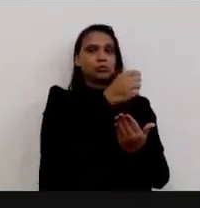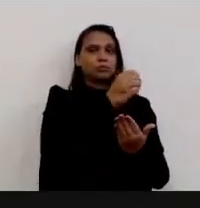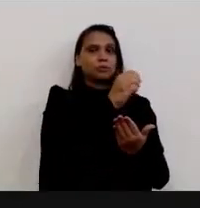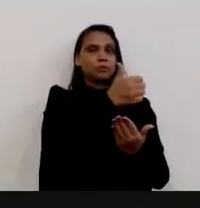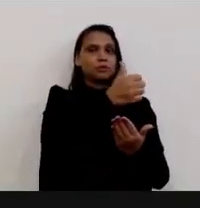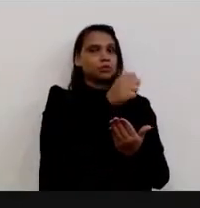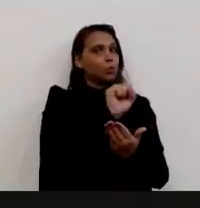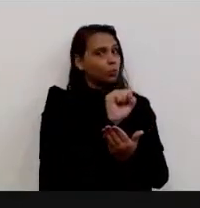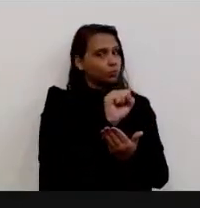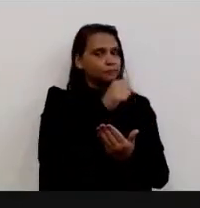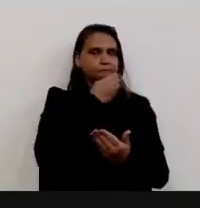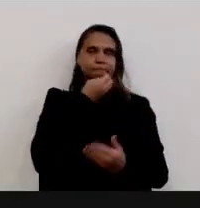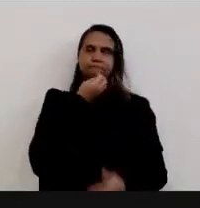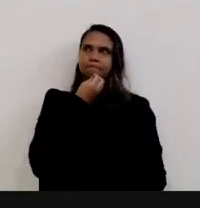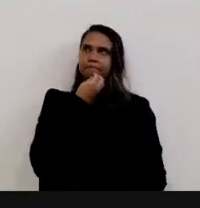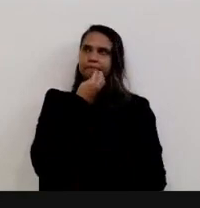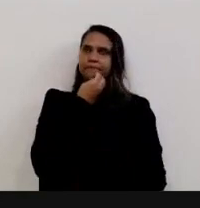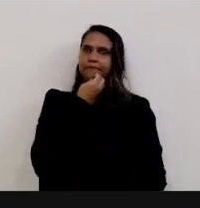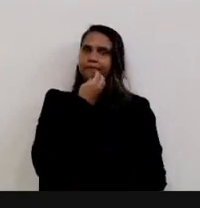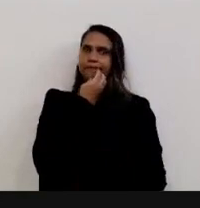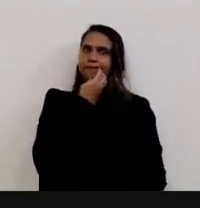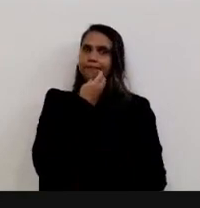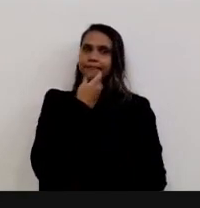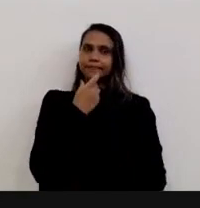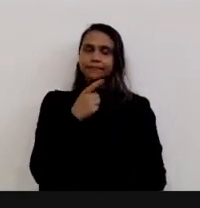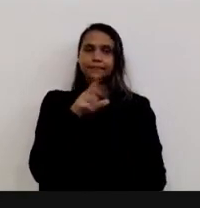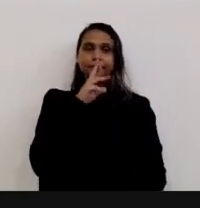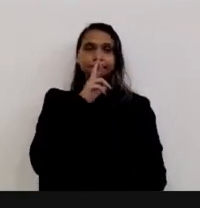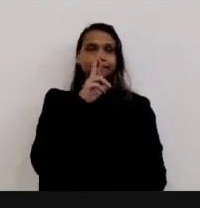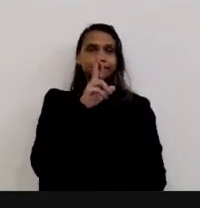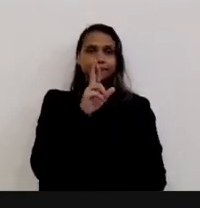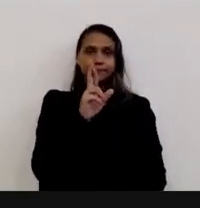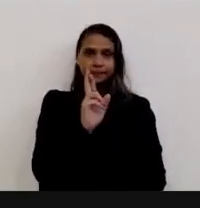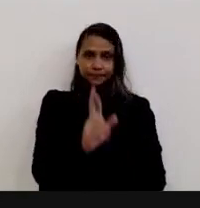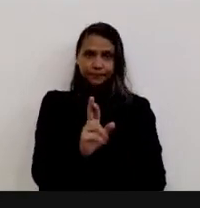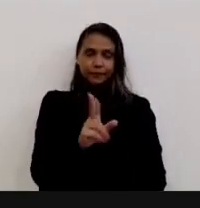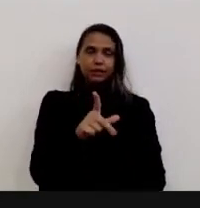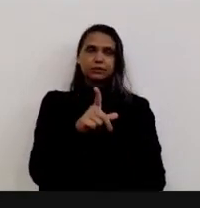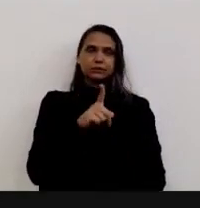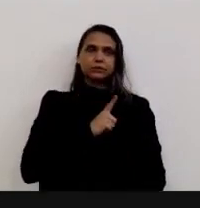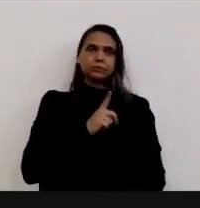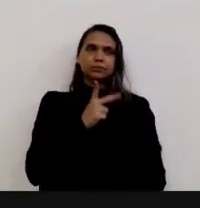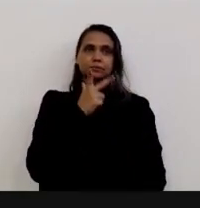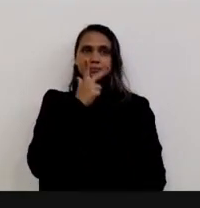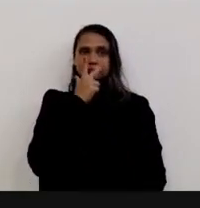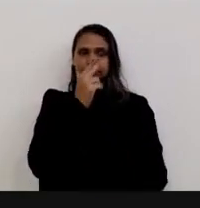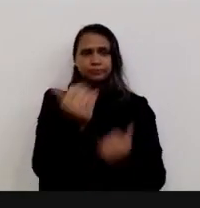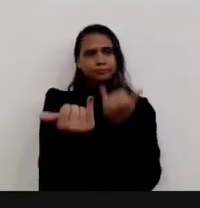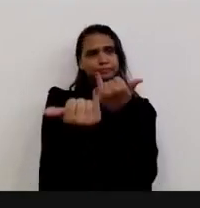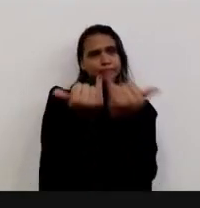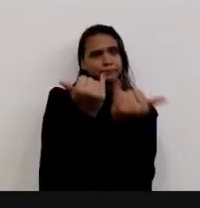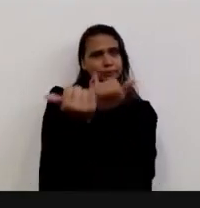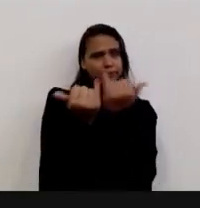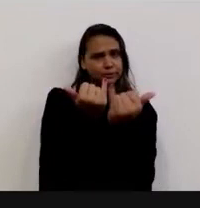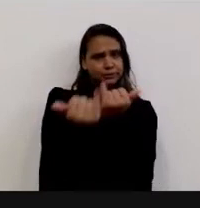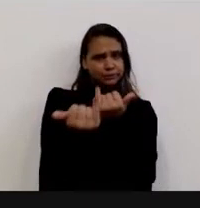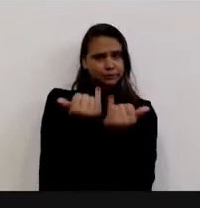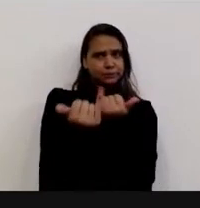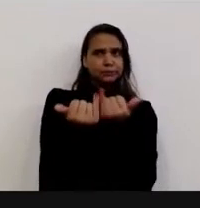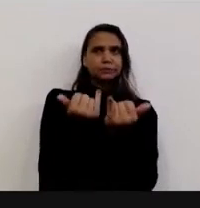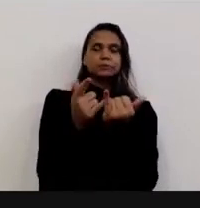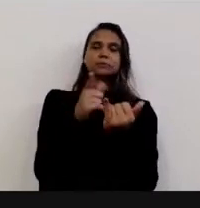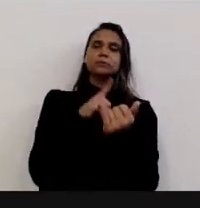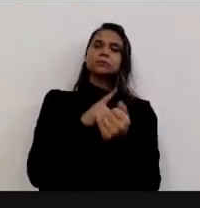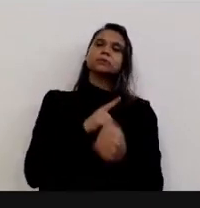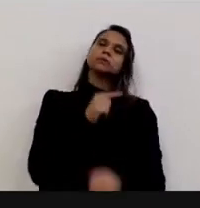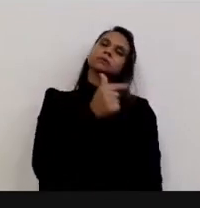Bem, aí os resultados da árvore de decisão são resultados parecidos para 2022, embora a regressão logística para 2022